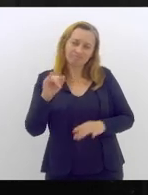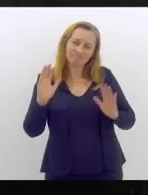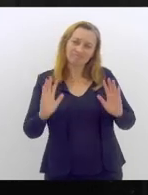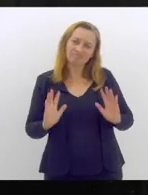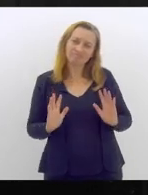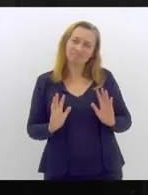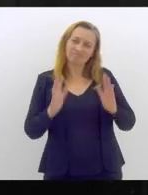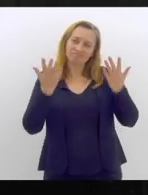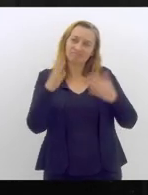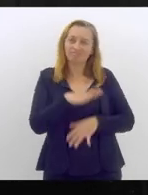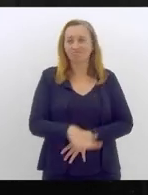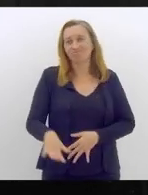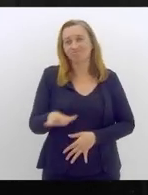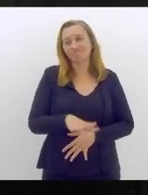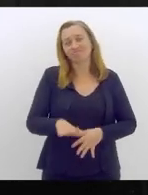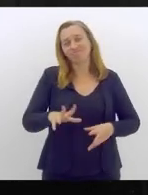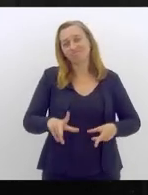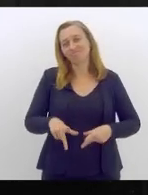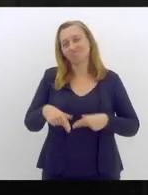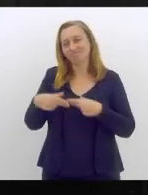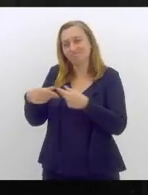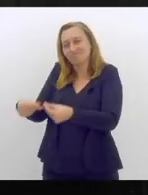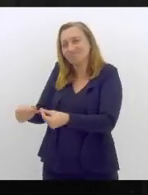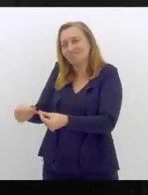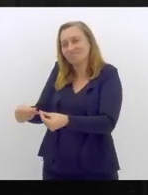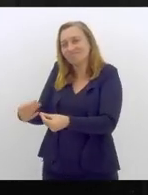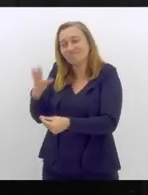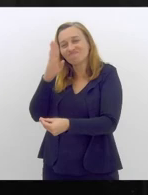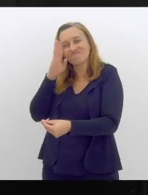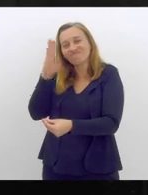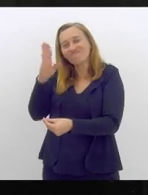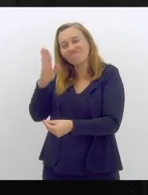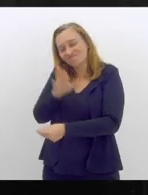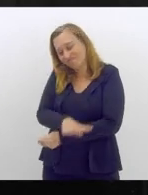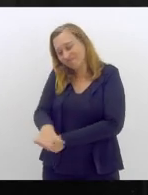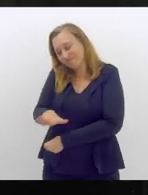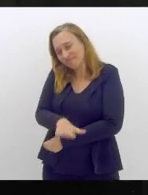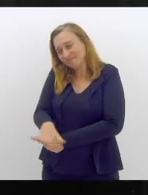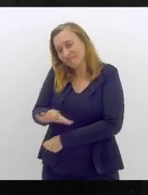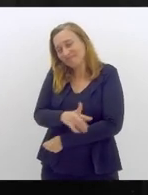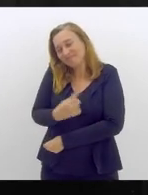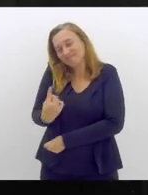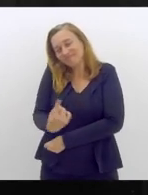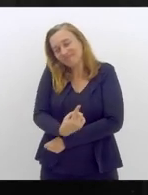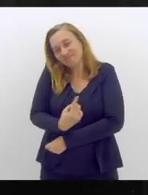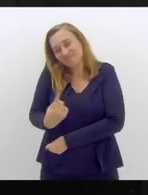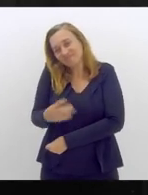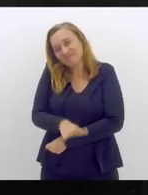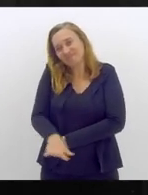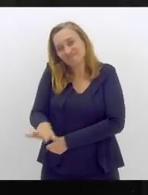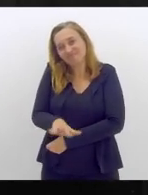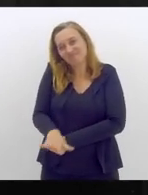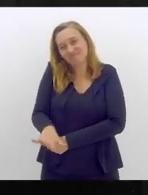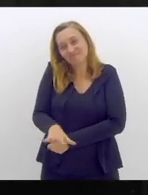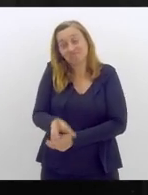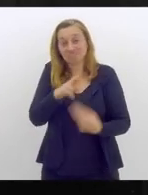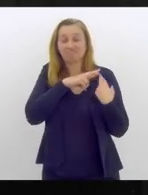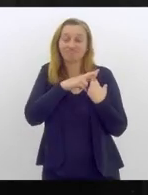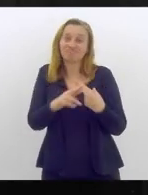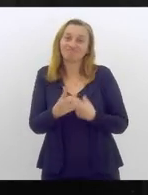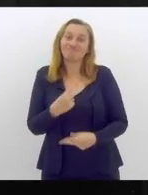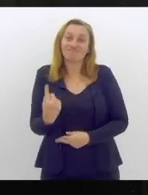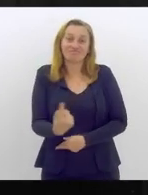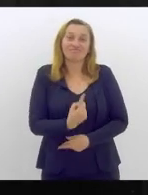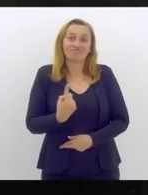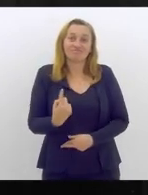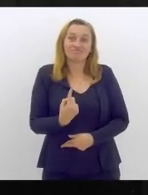da criança vamos dar de presente o principal presente que essas crianças as nossas crianças porque são responsabilidade nossa